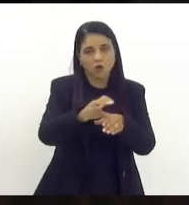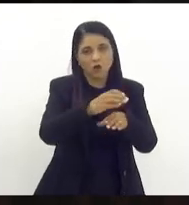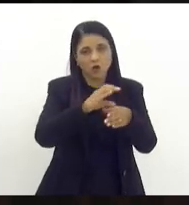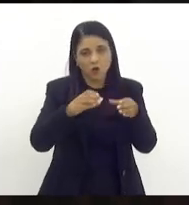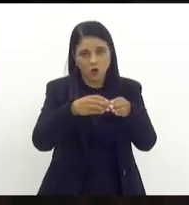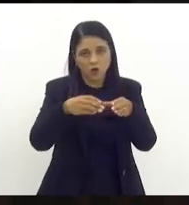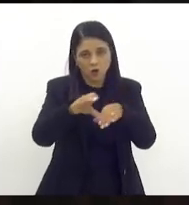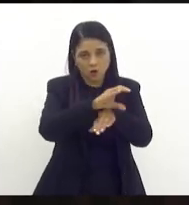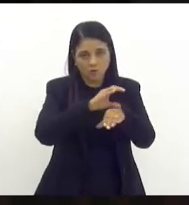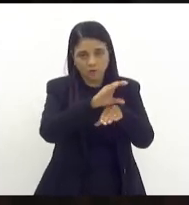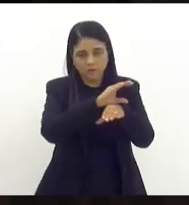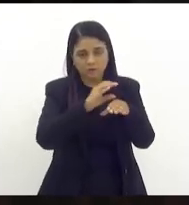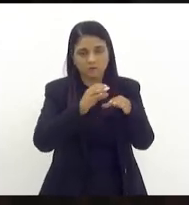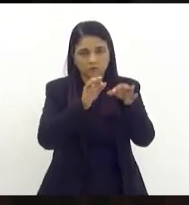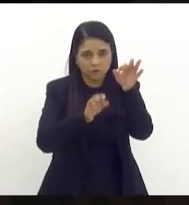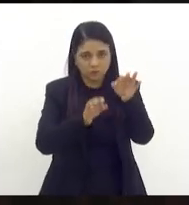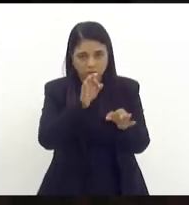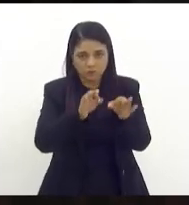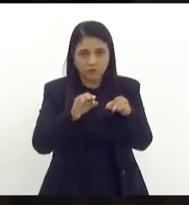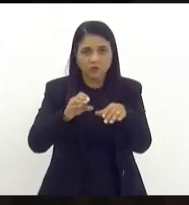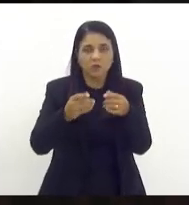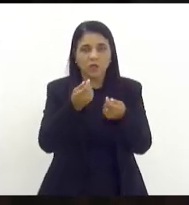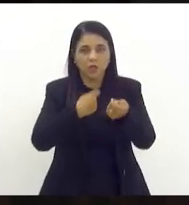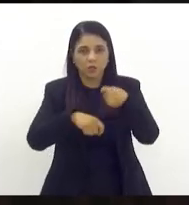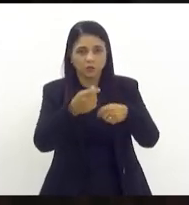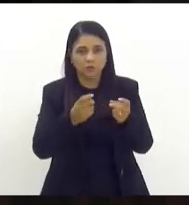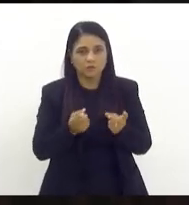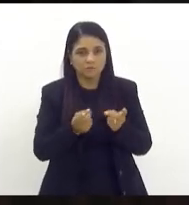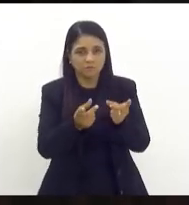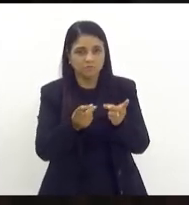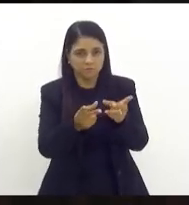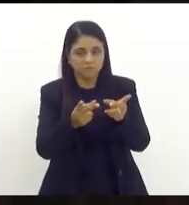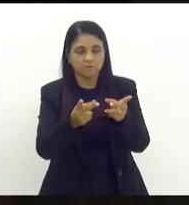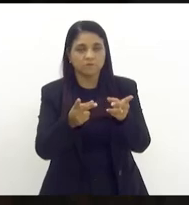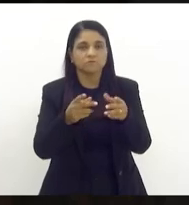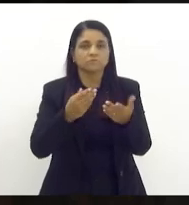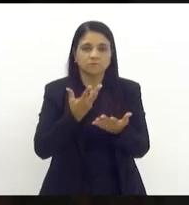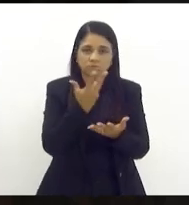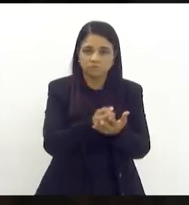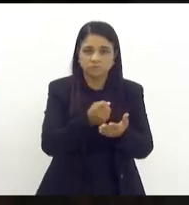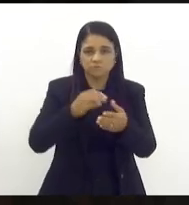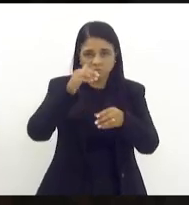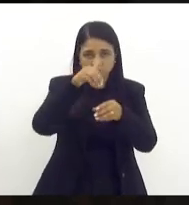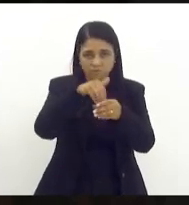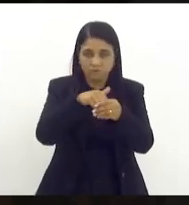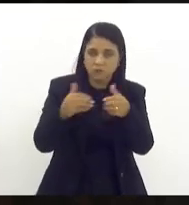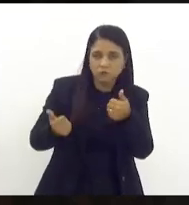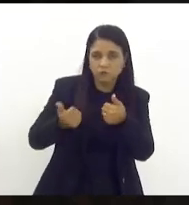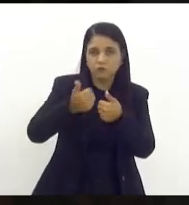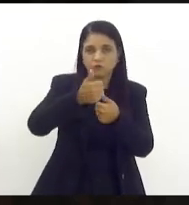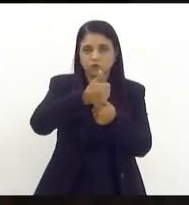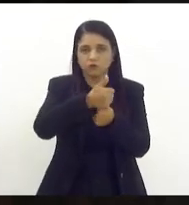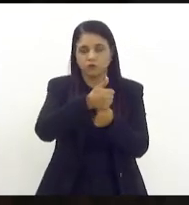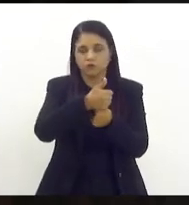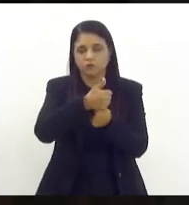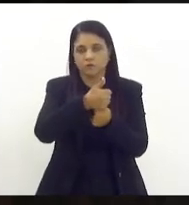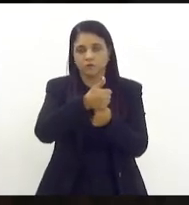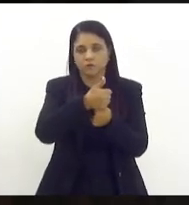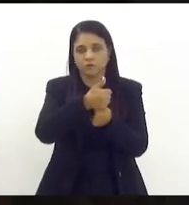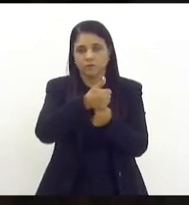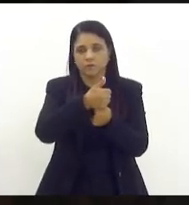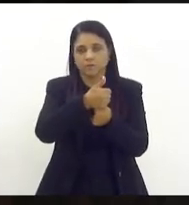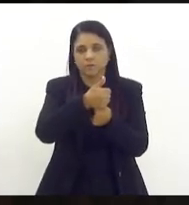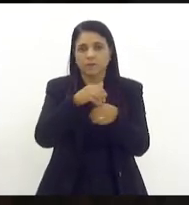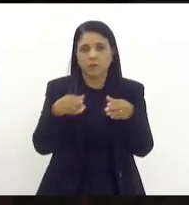constituição e Justiça de Economia Indústria e Comércio favorável com a substitutiva substitutivo